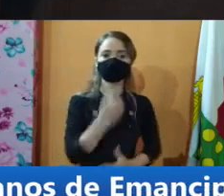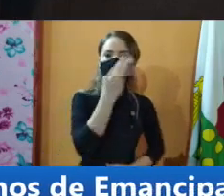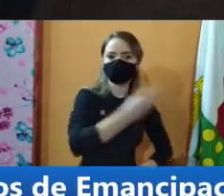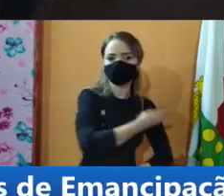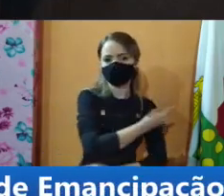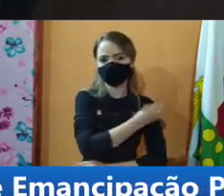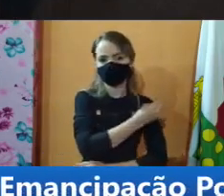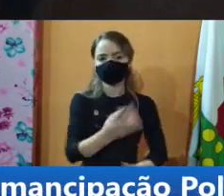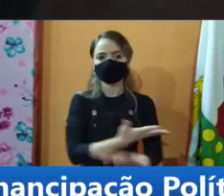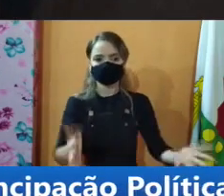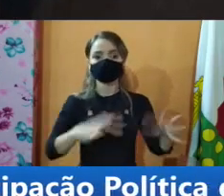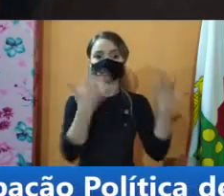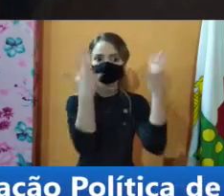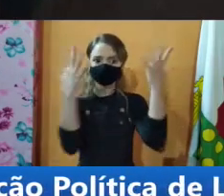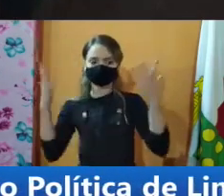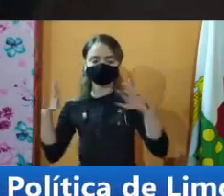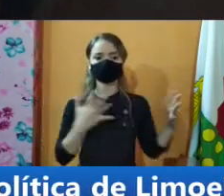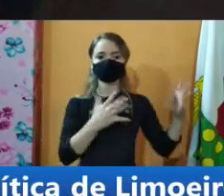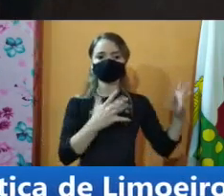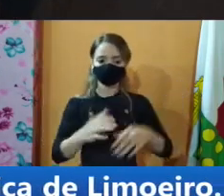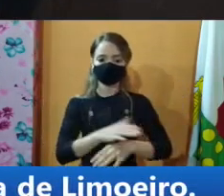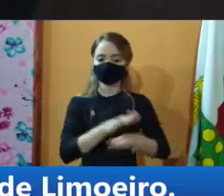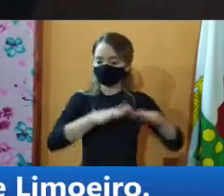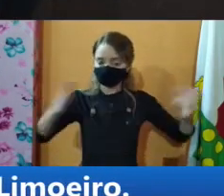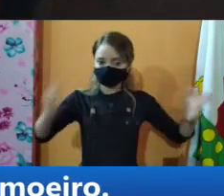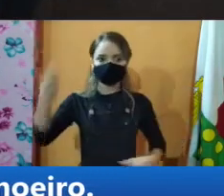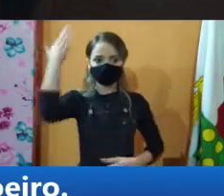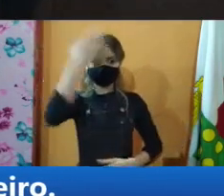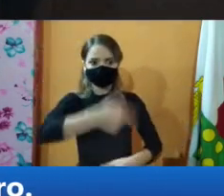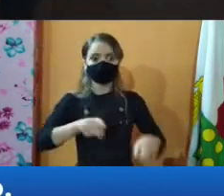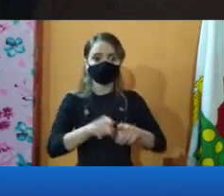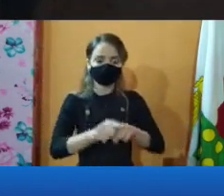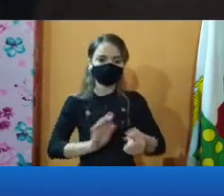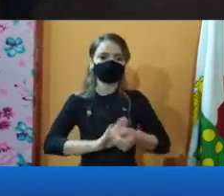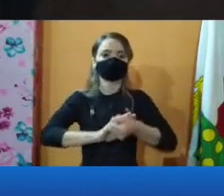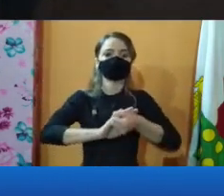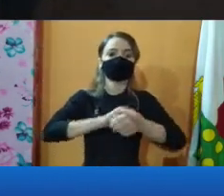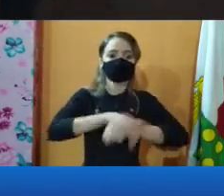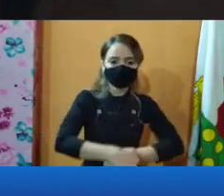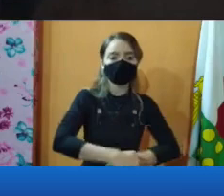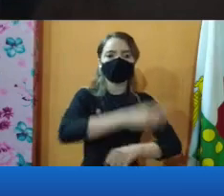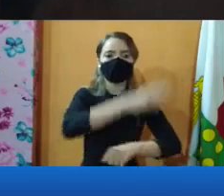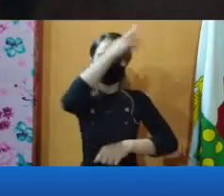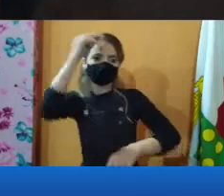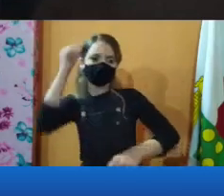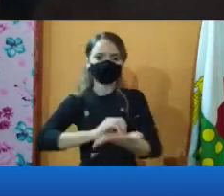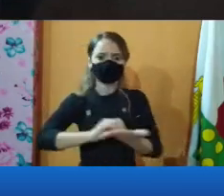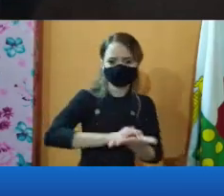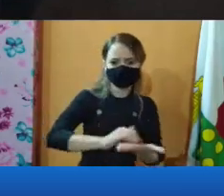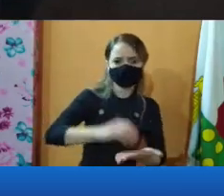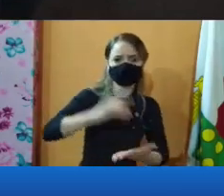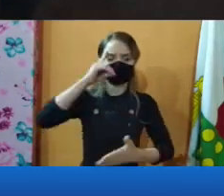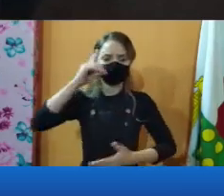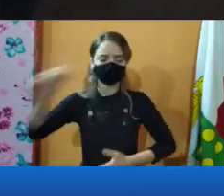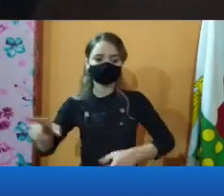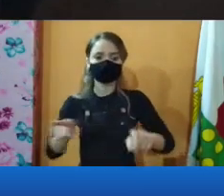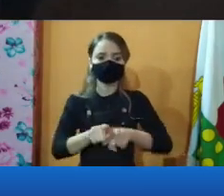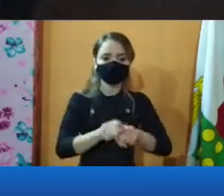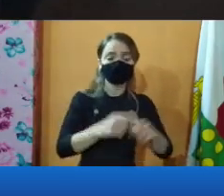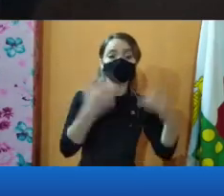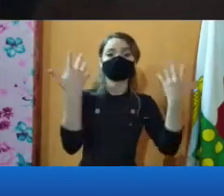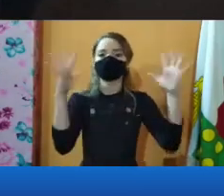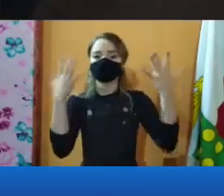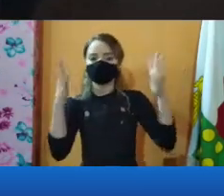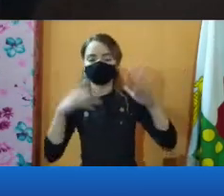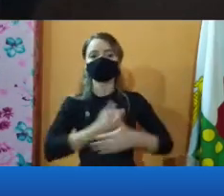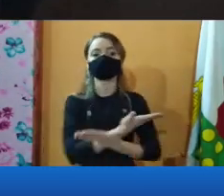a todos, saudamos a todas as autoridades presentes, nesta noite conosco, prefeitos e secretários, diretores. Também saudamos a todos